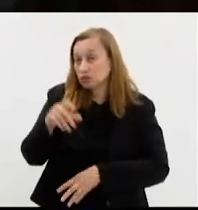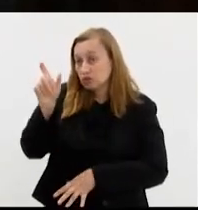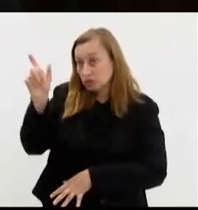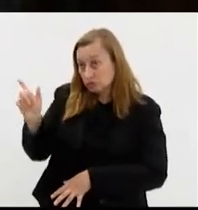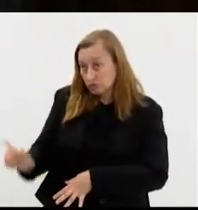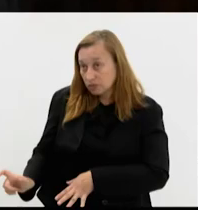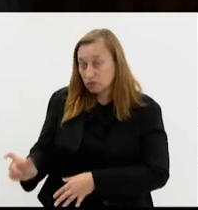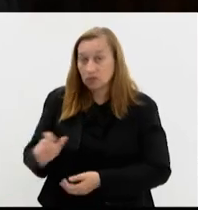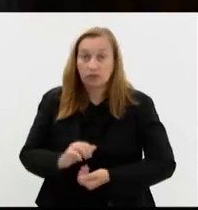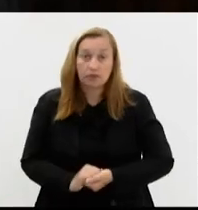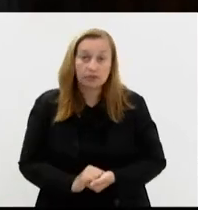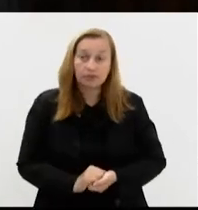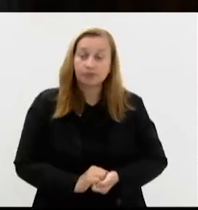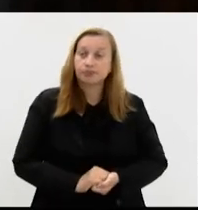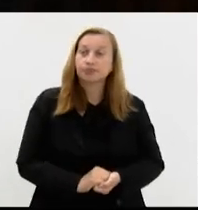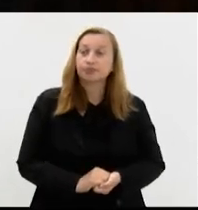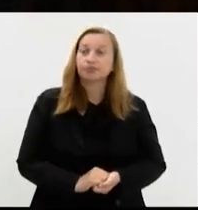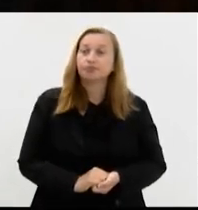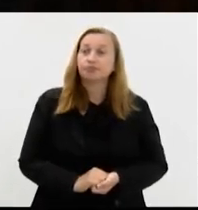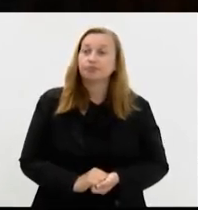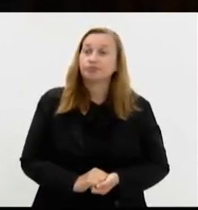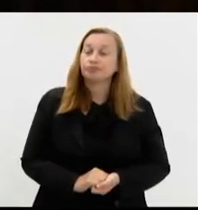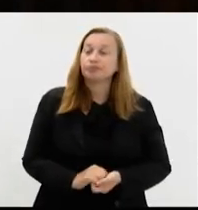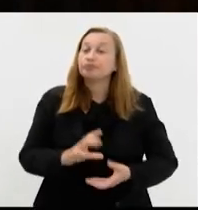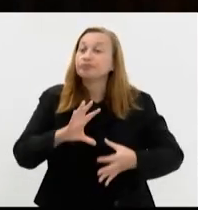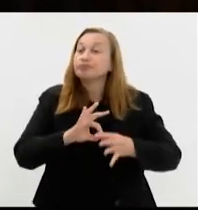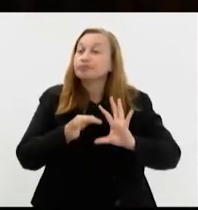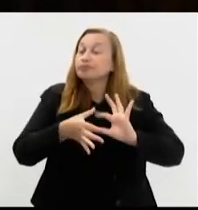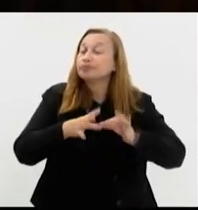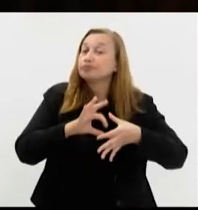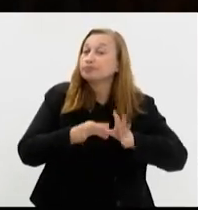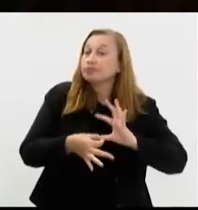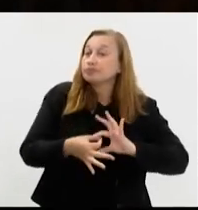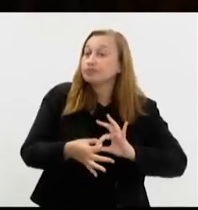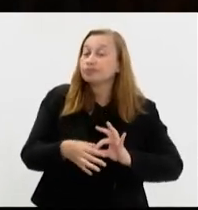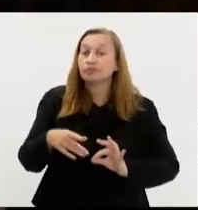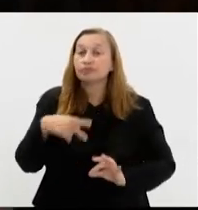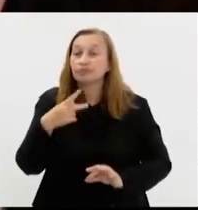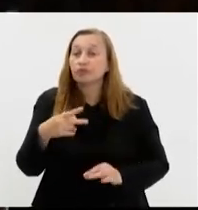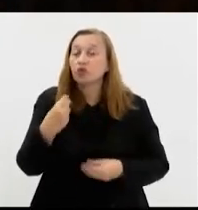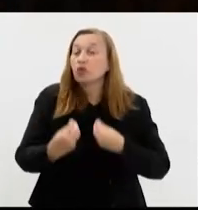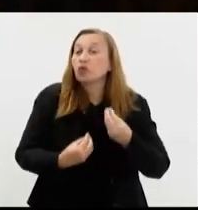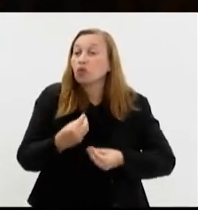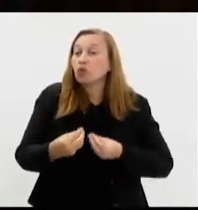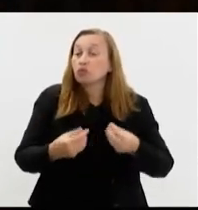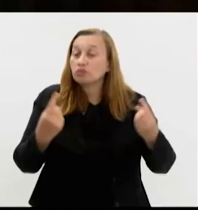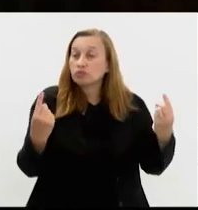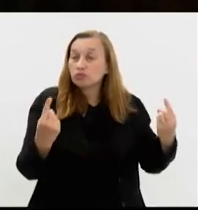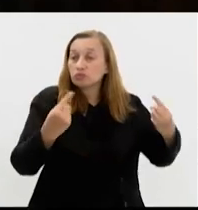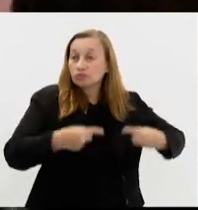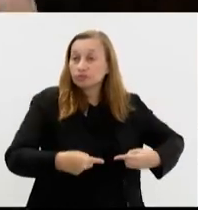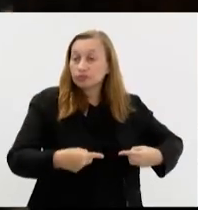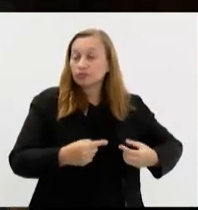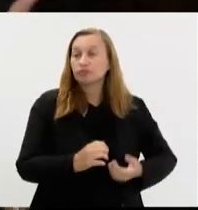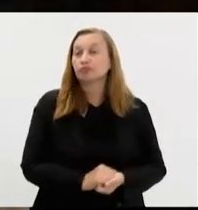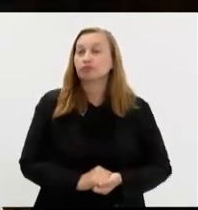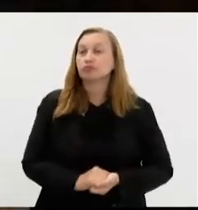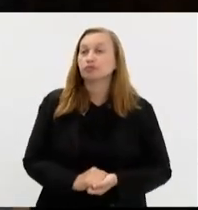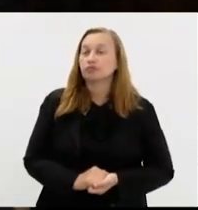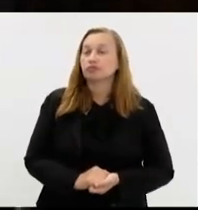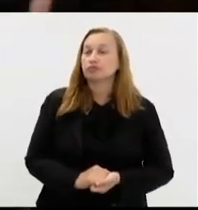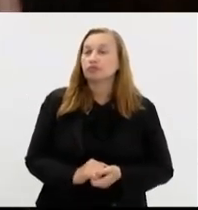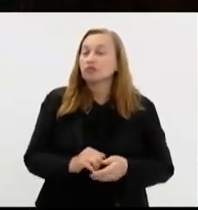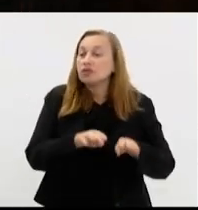da figura e nesse contexto indaga-se como é que eu vou disputar IMP pé de